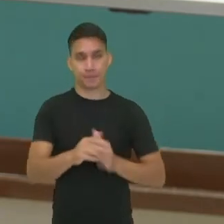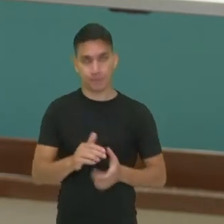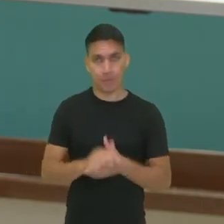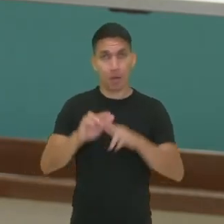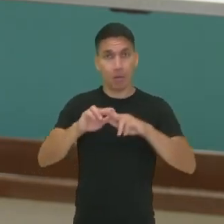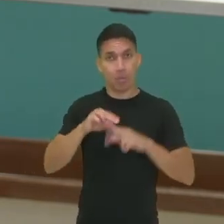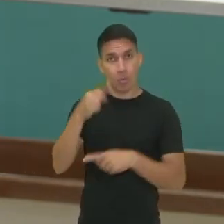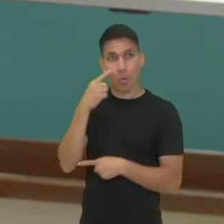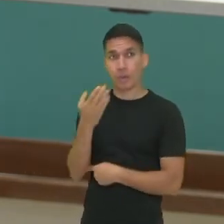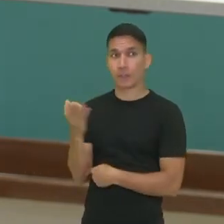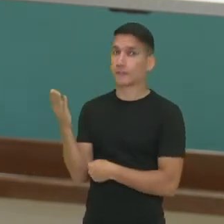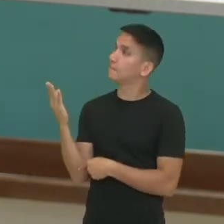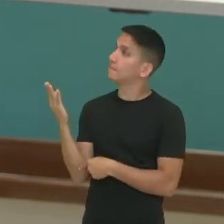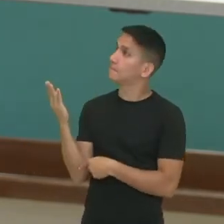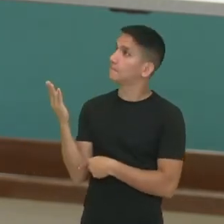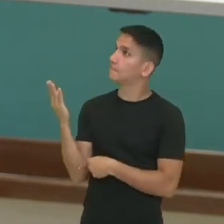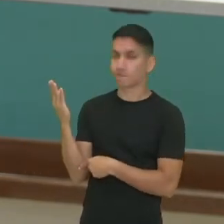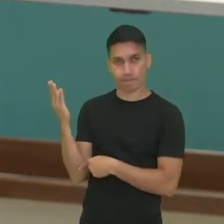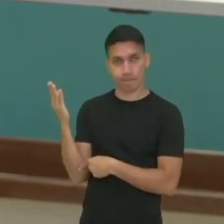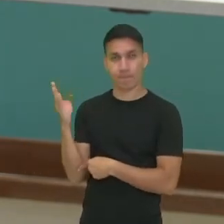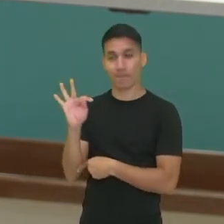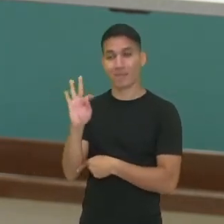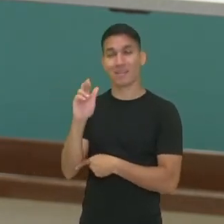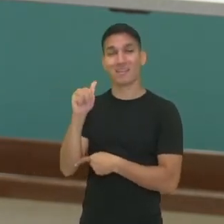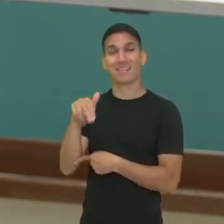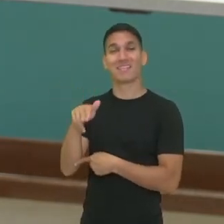ser trans 1,2